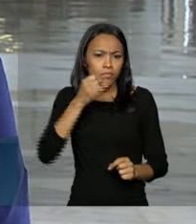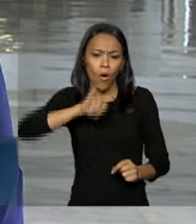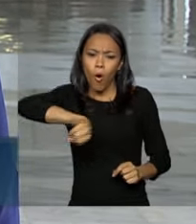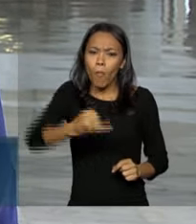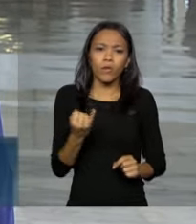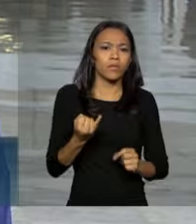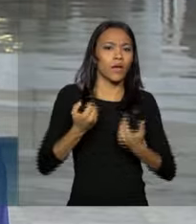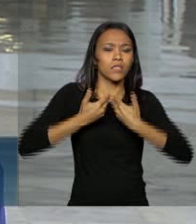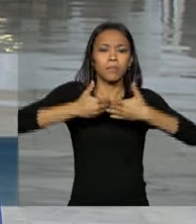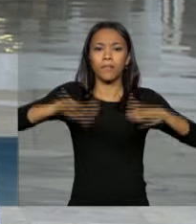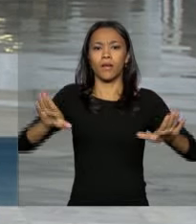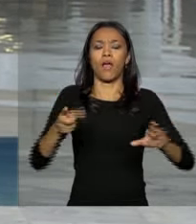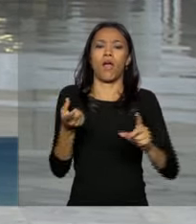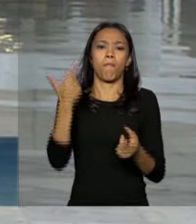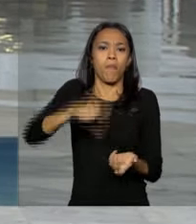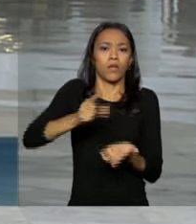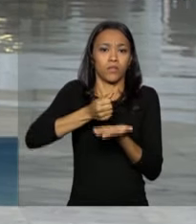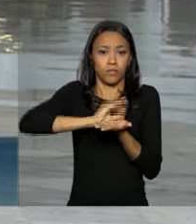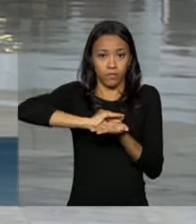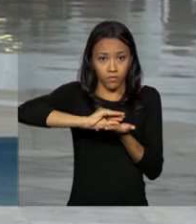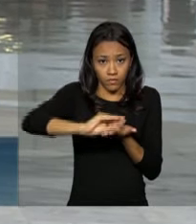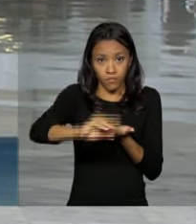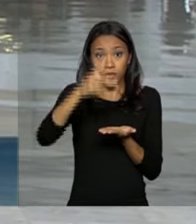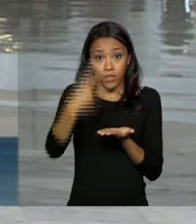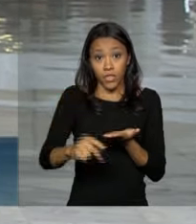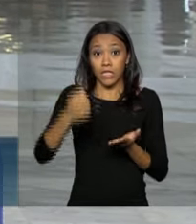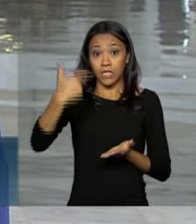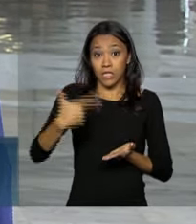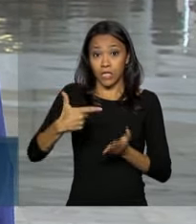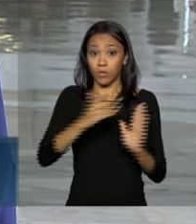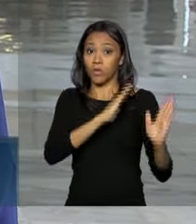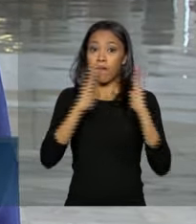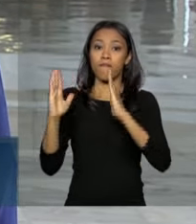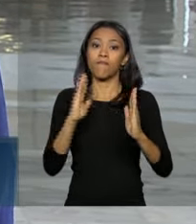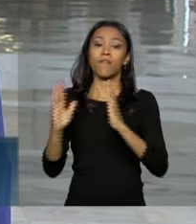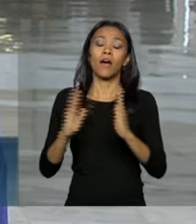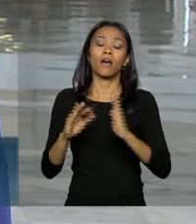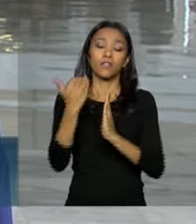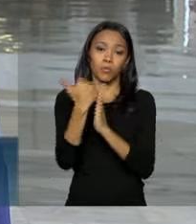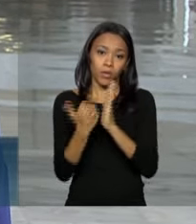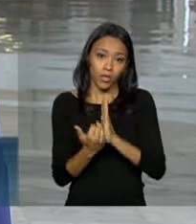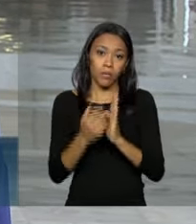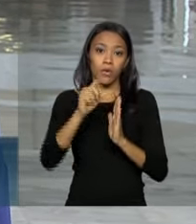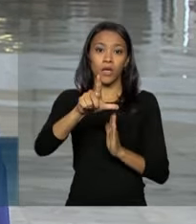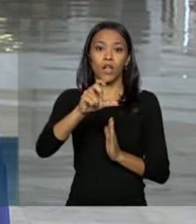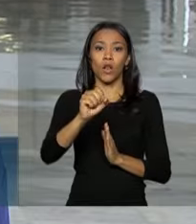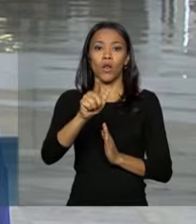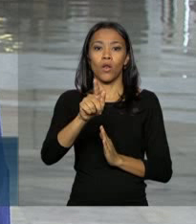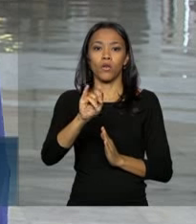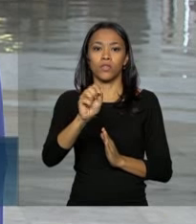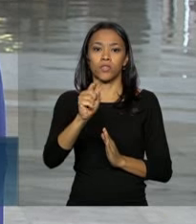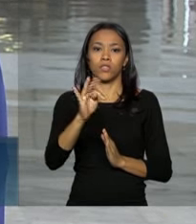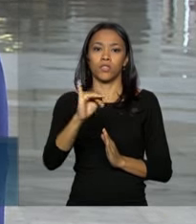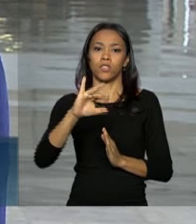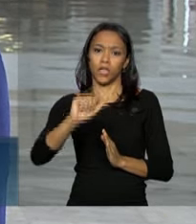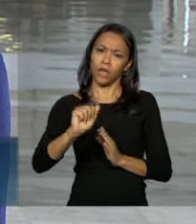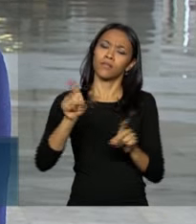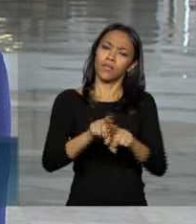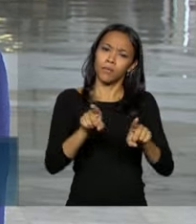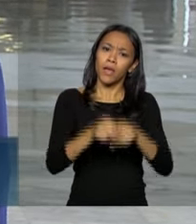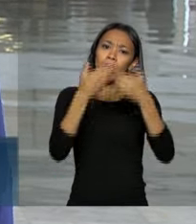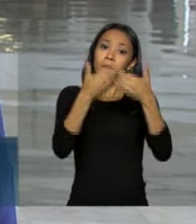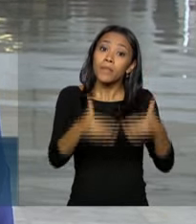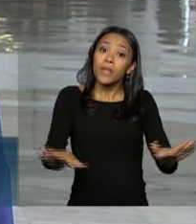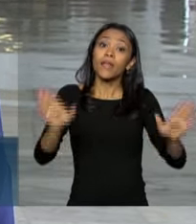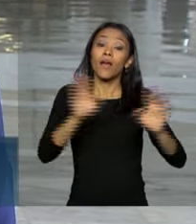de ampliar os investimentos na segunda fase do programa de investimentos em logística. Além disso, pretende ampliar parcerias